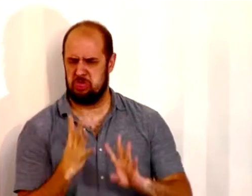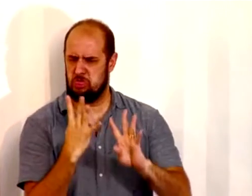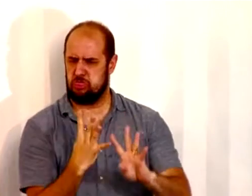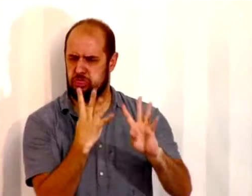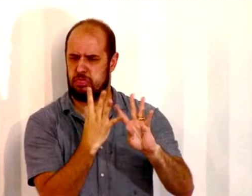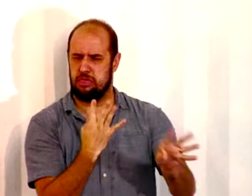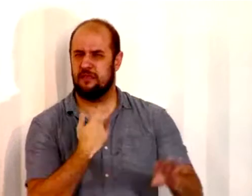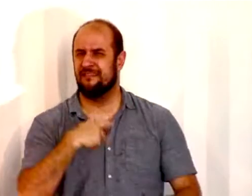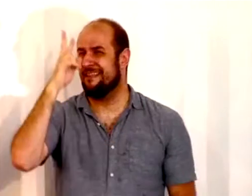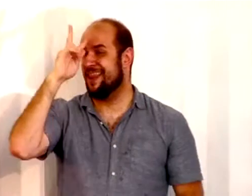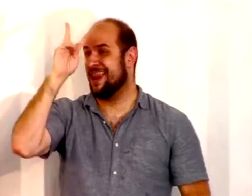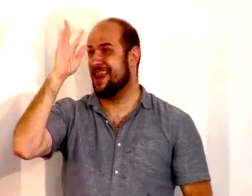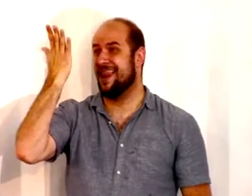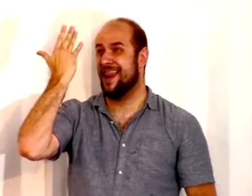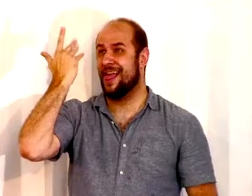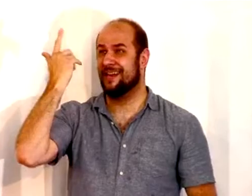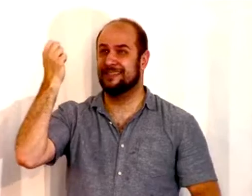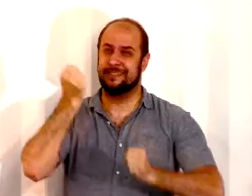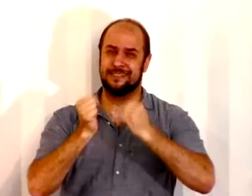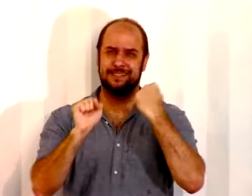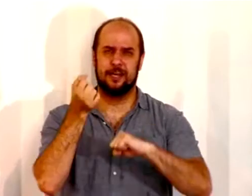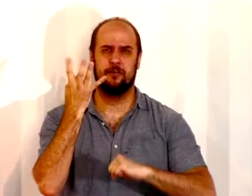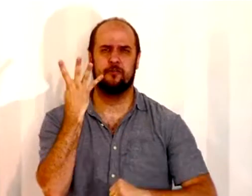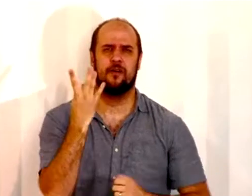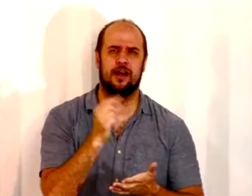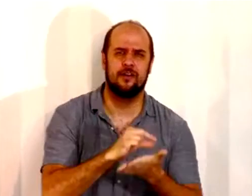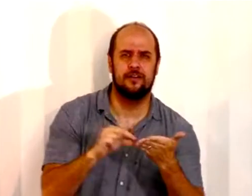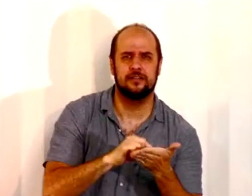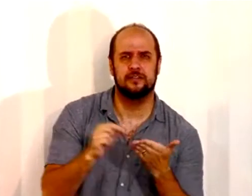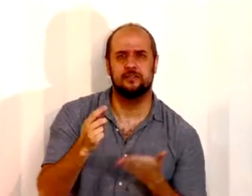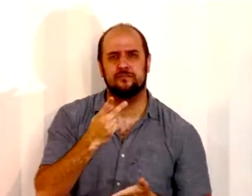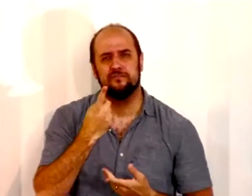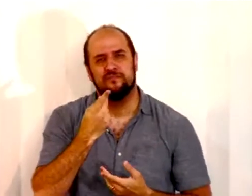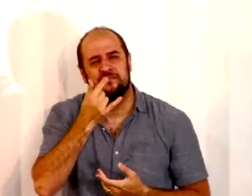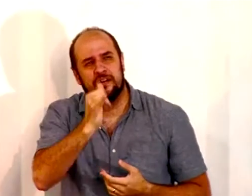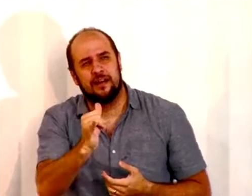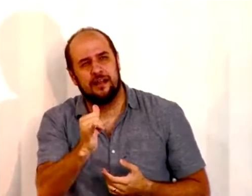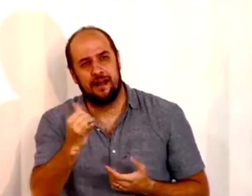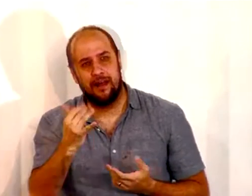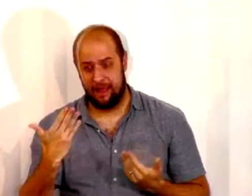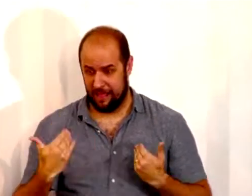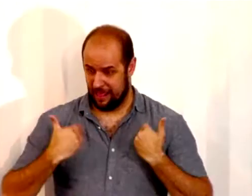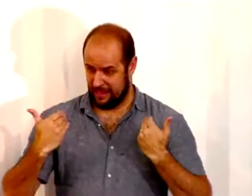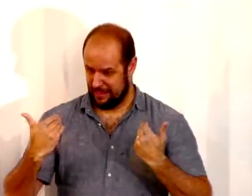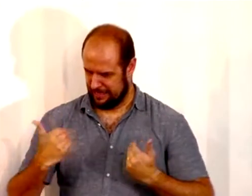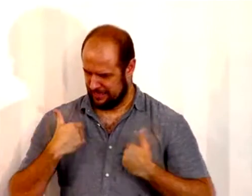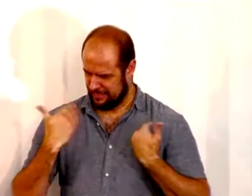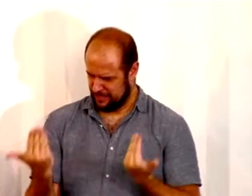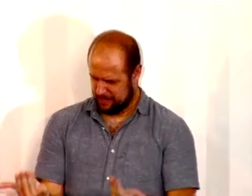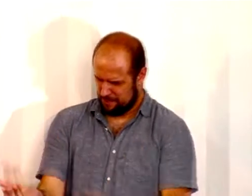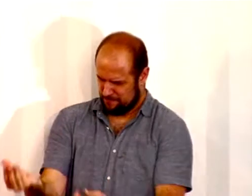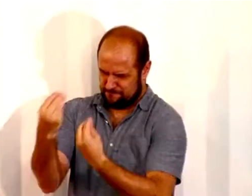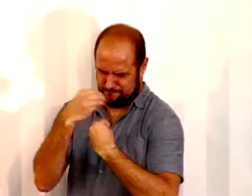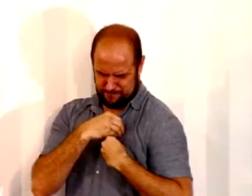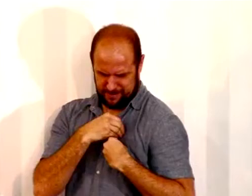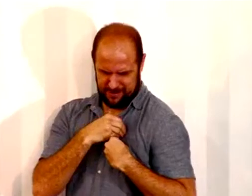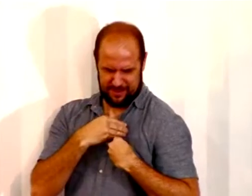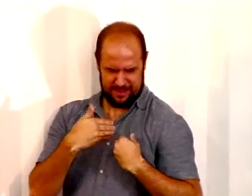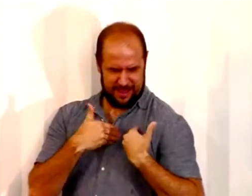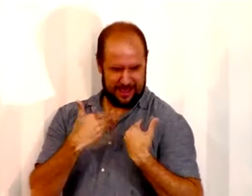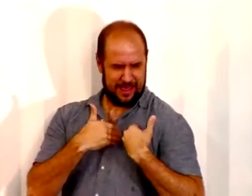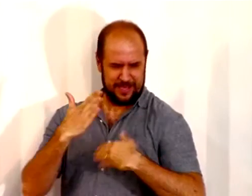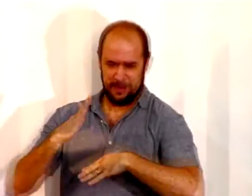Salmo 4. No Salmo 4 tem um versículo que diz assim: mais alegria me puseste no coração do que a